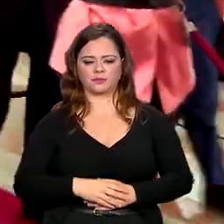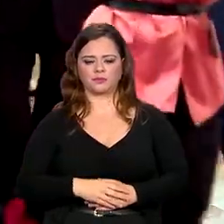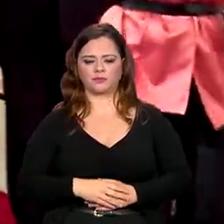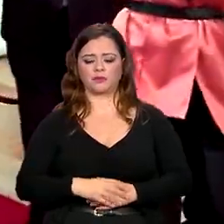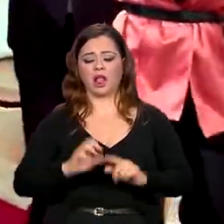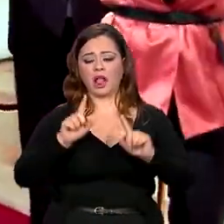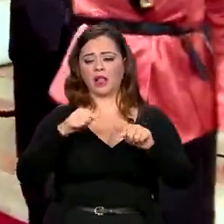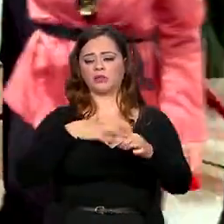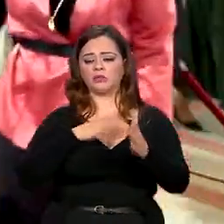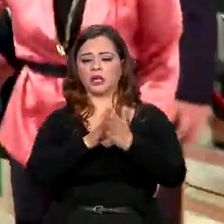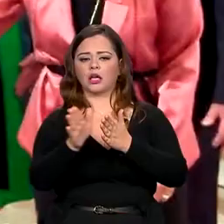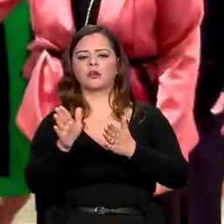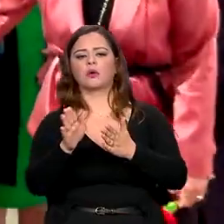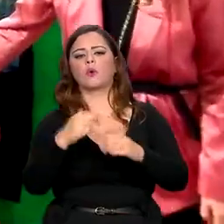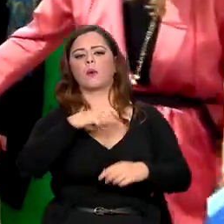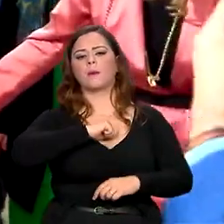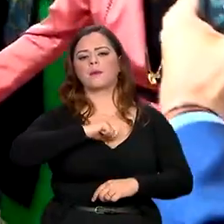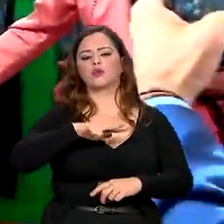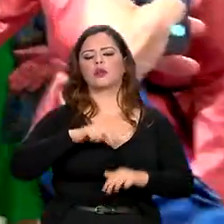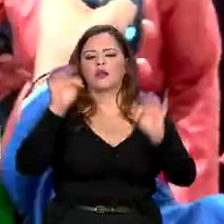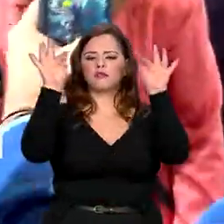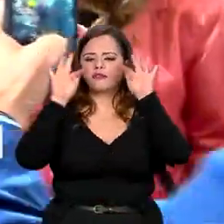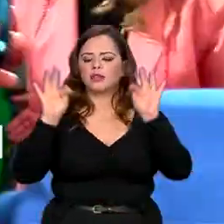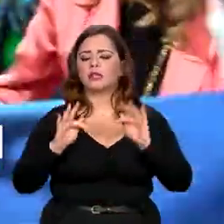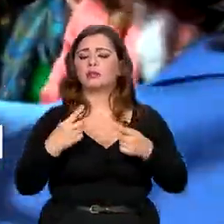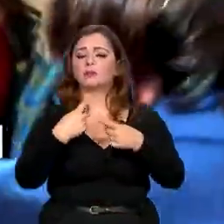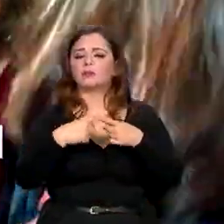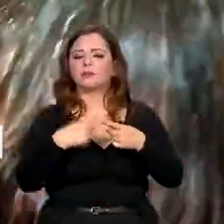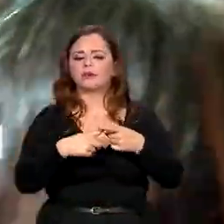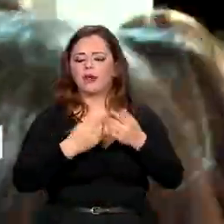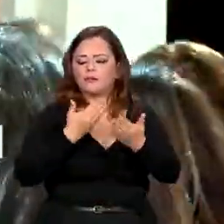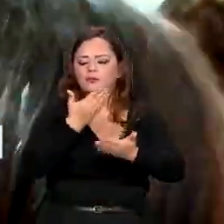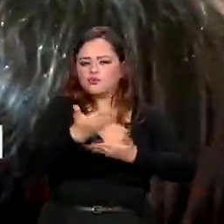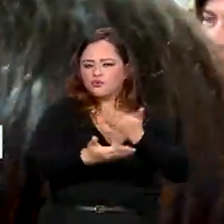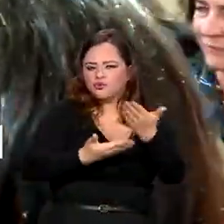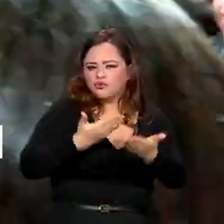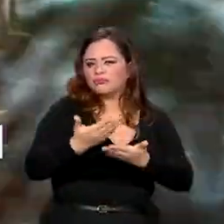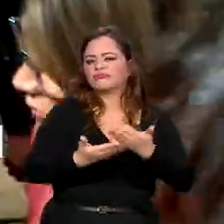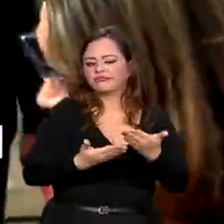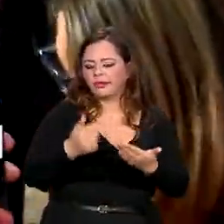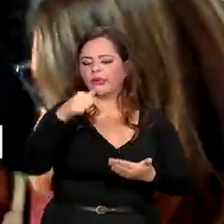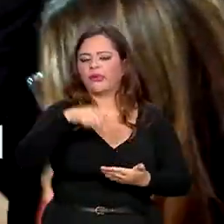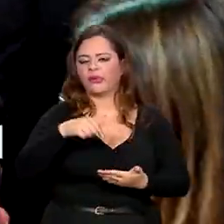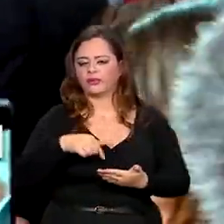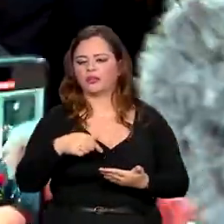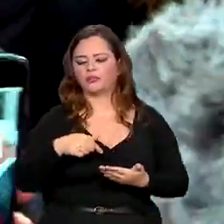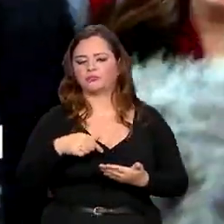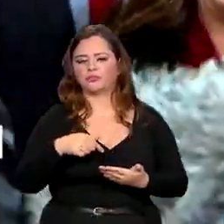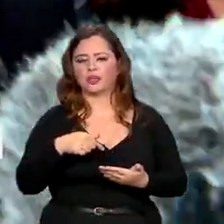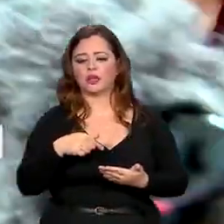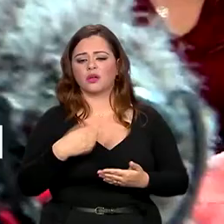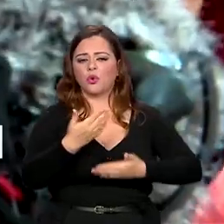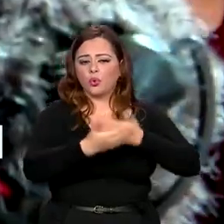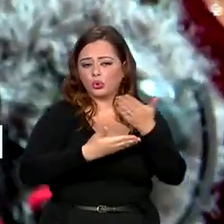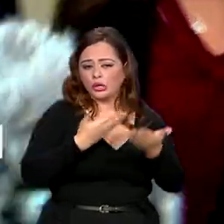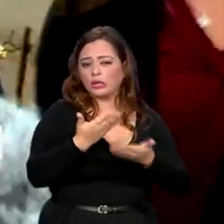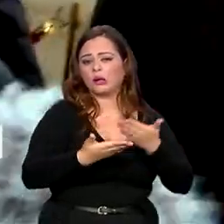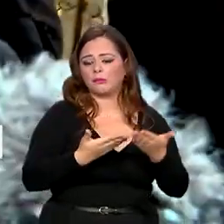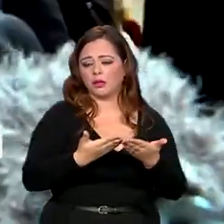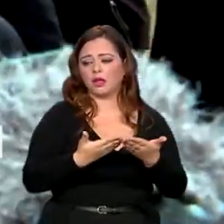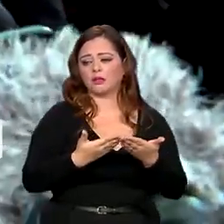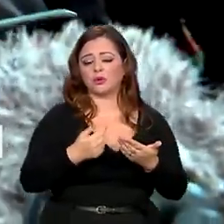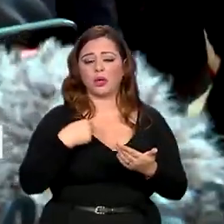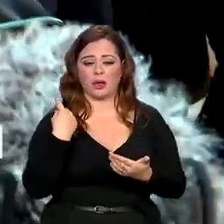Eu saio de Portugal feliz da vida porque o tratamento que nós recebemos aqui em Portugal, o tratamento com que a